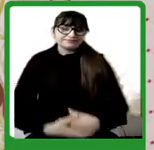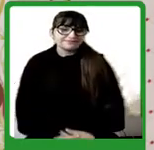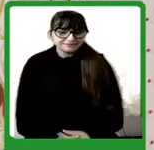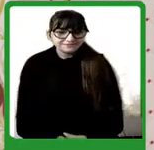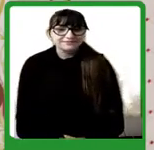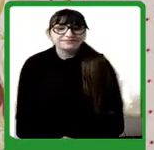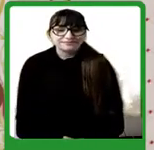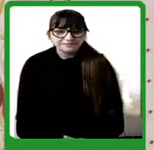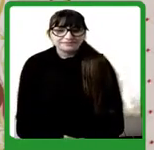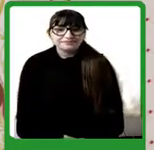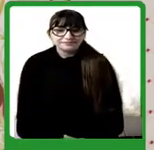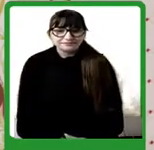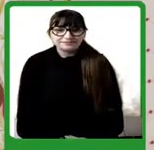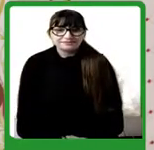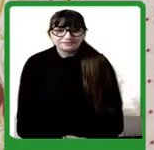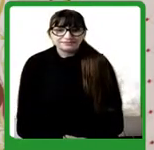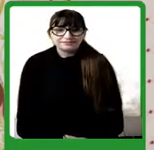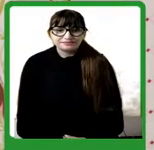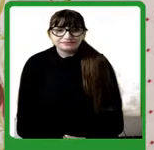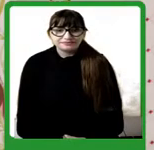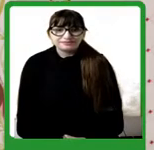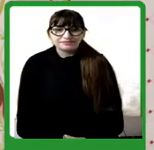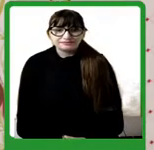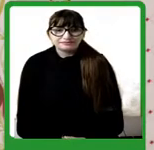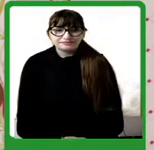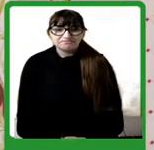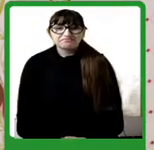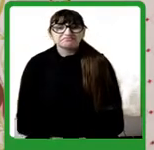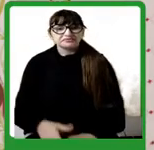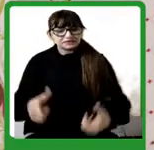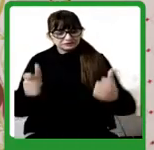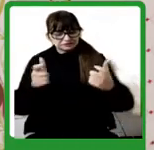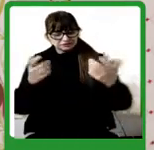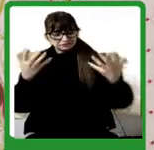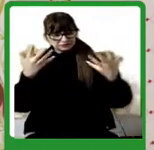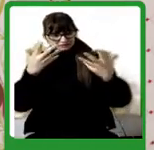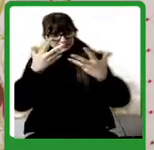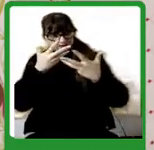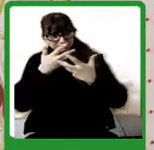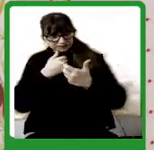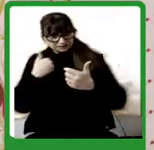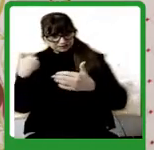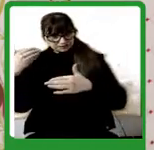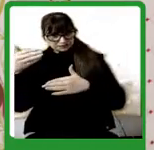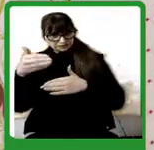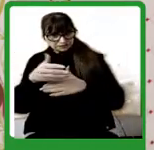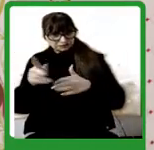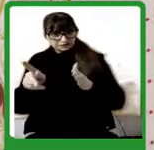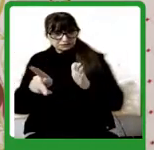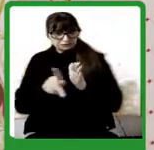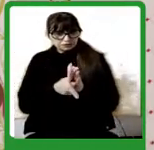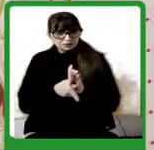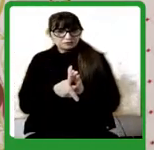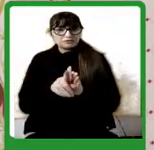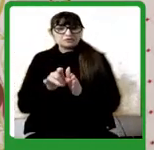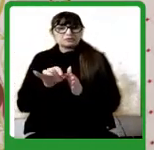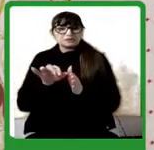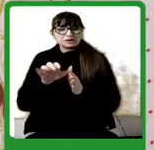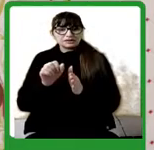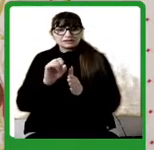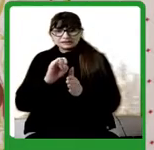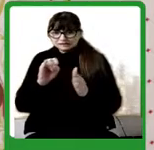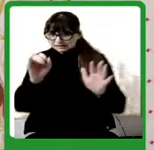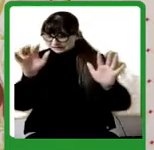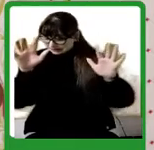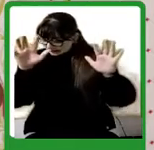Viu, o seguinte, como é que estão ali? Que lugar bonito que o Badim foi hoje em volta nas minas. Eu disse, se cai aquilo lá